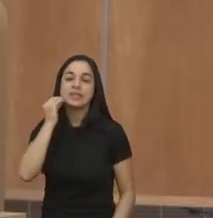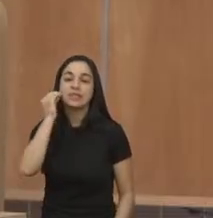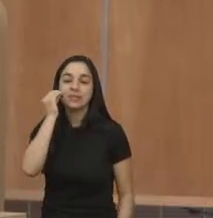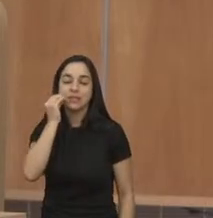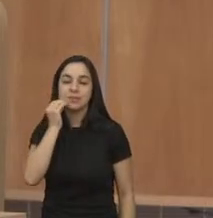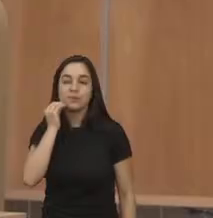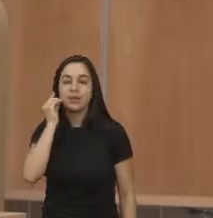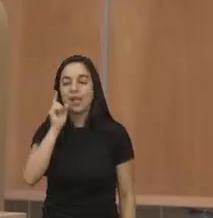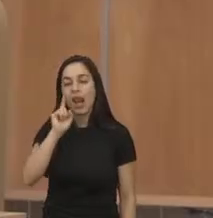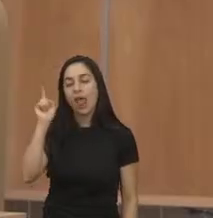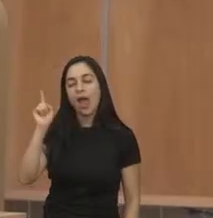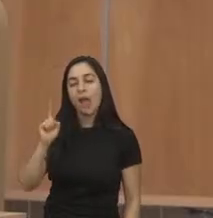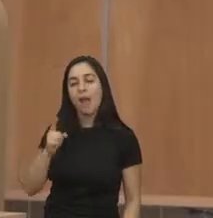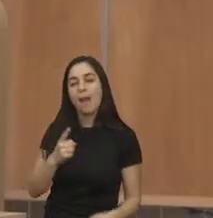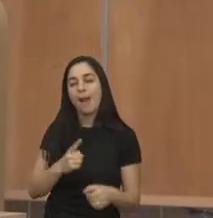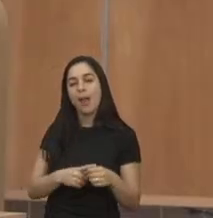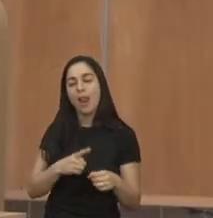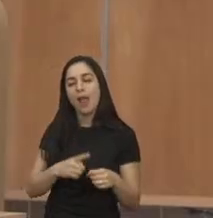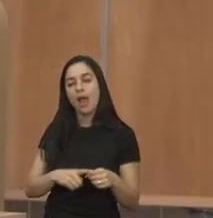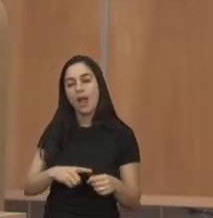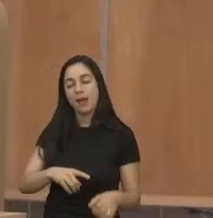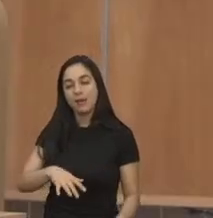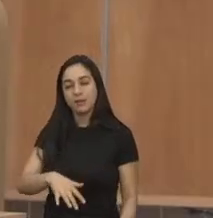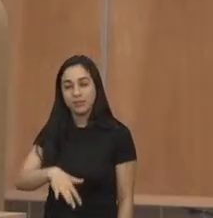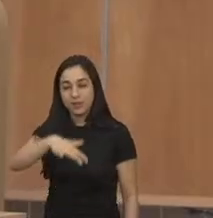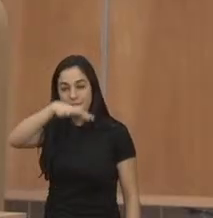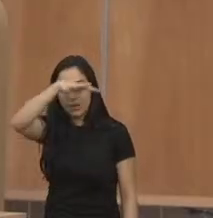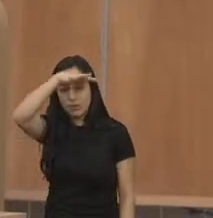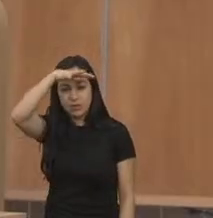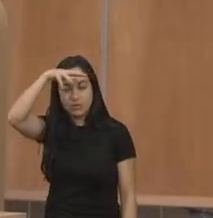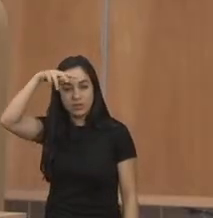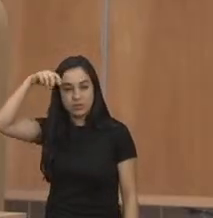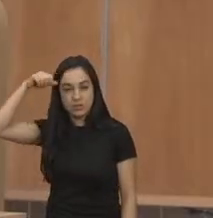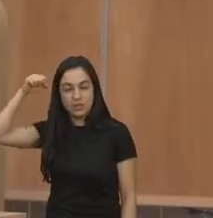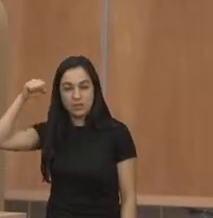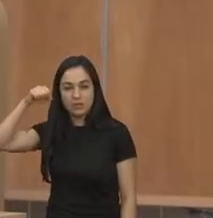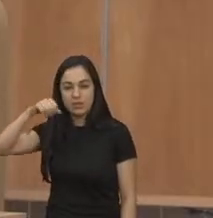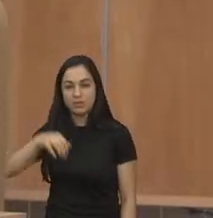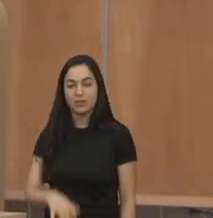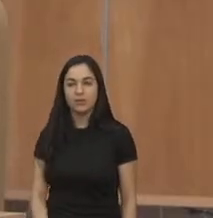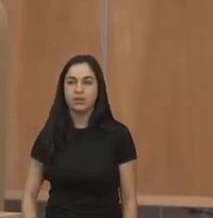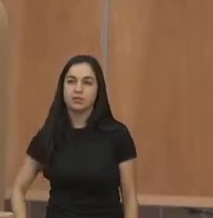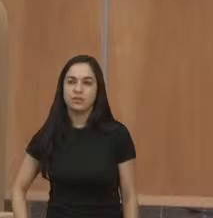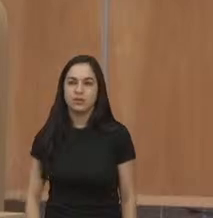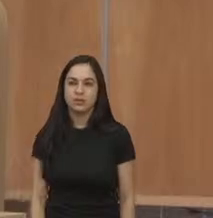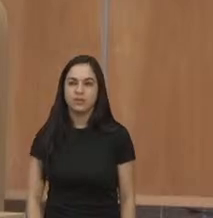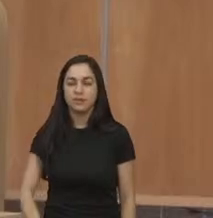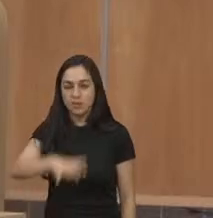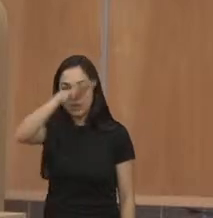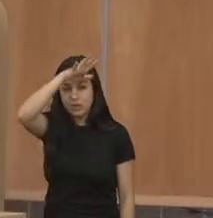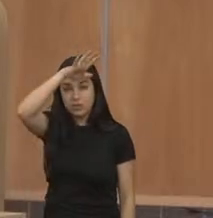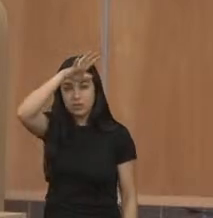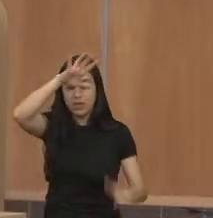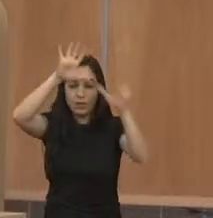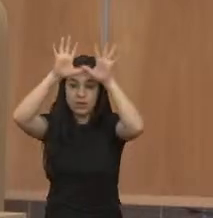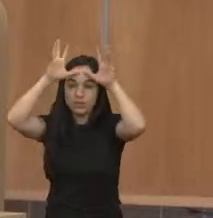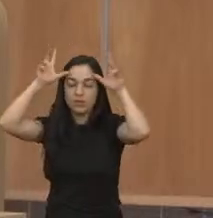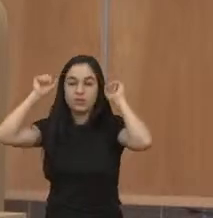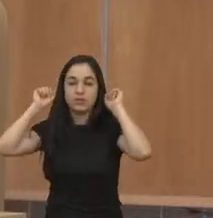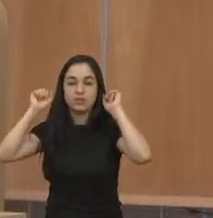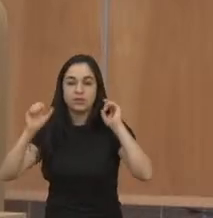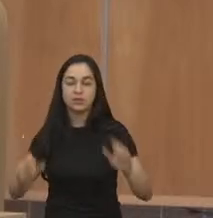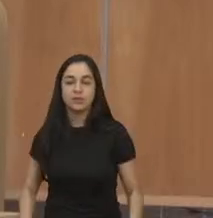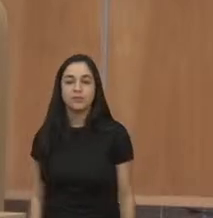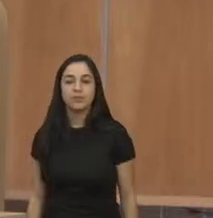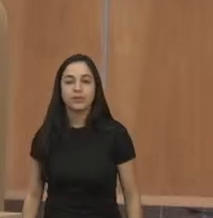experiência lá no meu interior, Rio Grande do Norte. Depois de 5 longos anos de seca, a chuva que